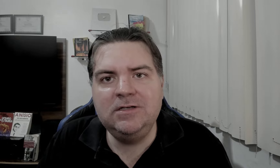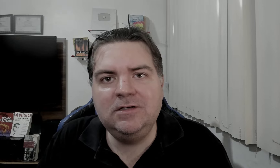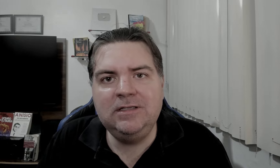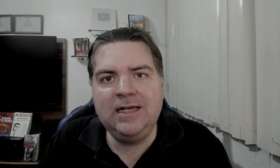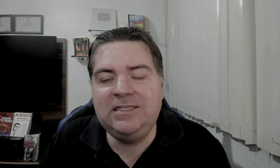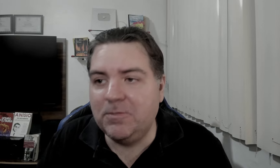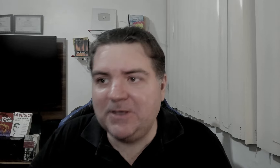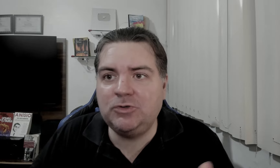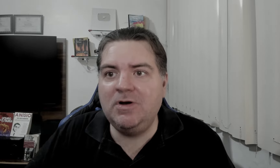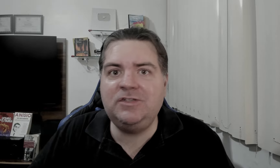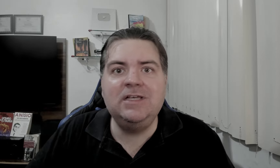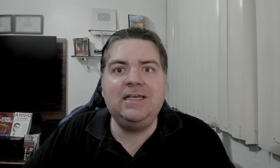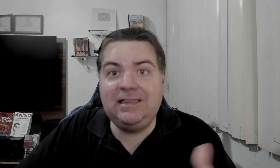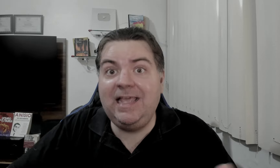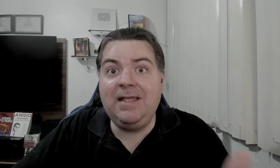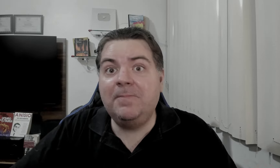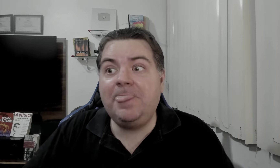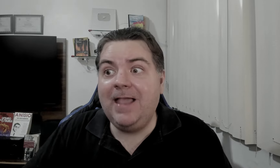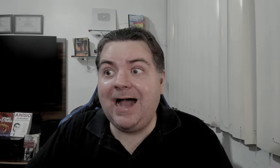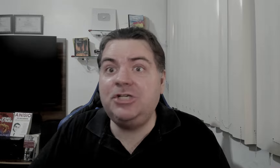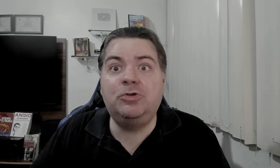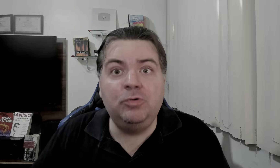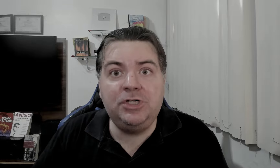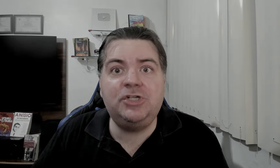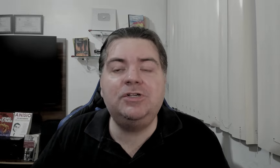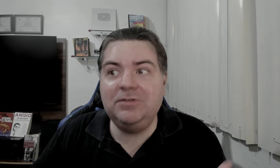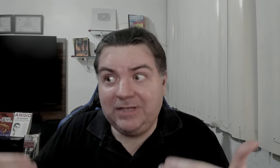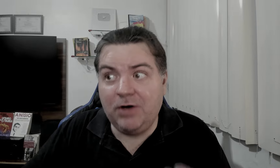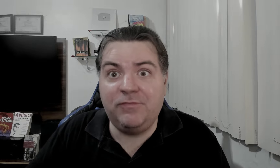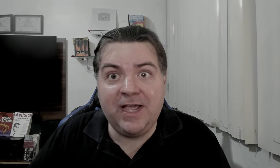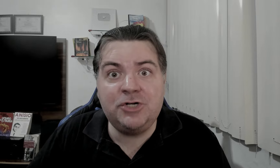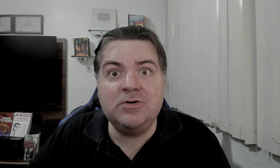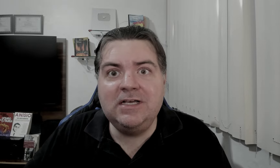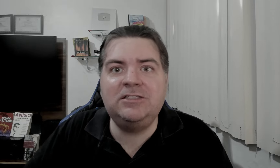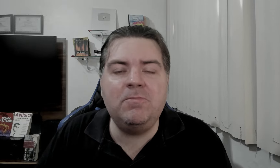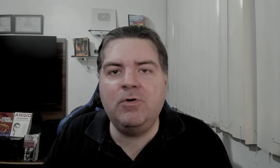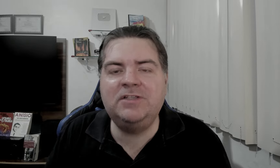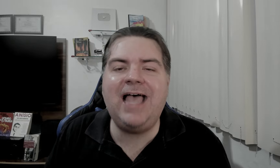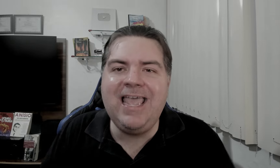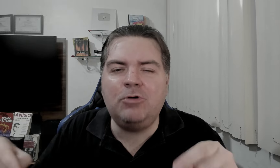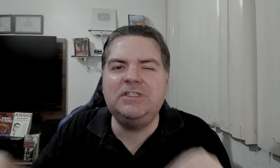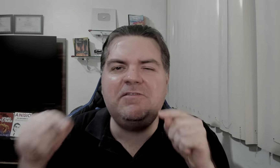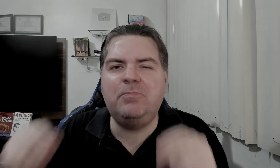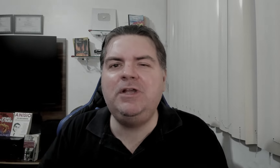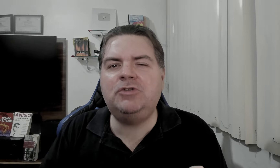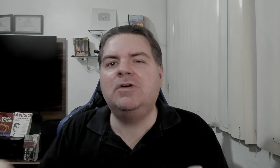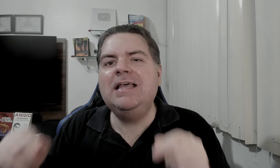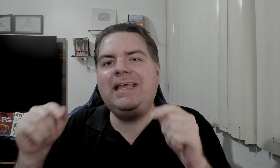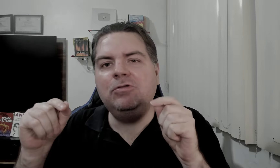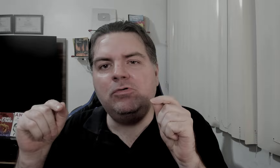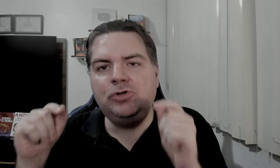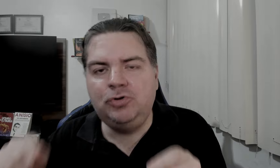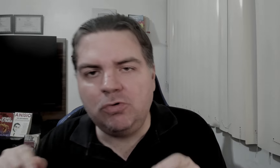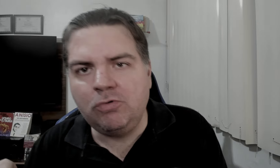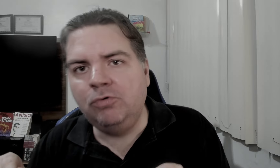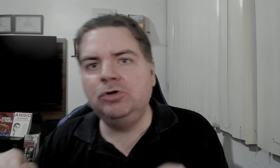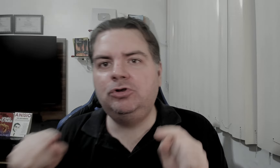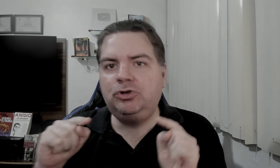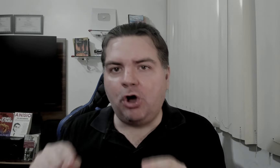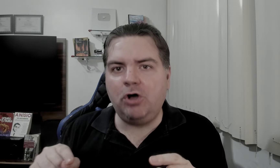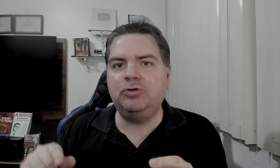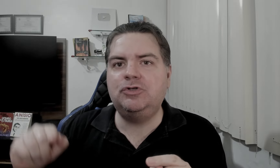eu respeito, né? E são pessoas que têm atitudes que eu vejo que são boas. É inclusive por isso que eu não